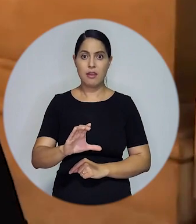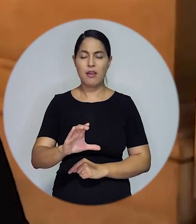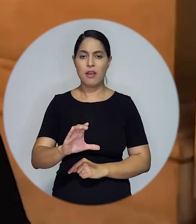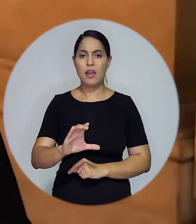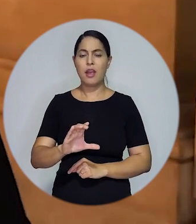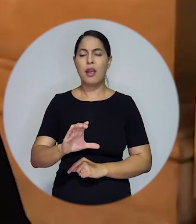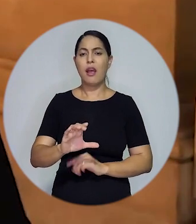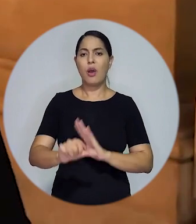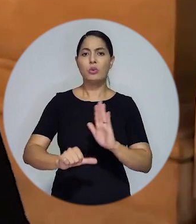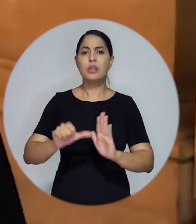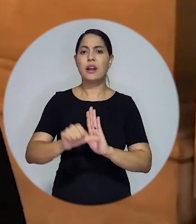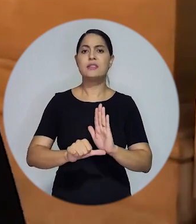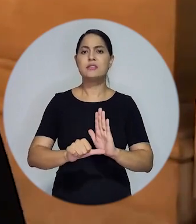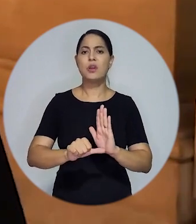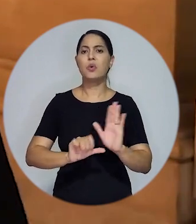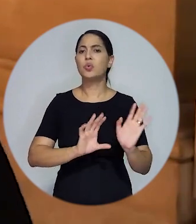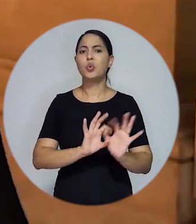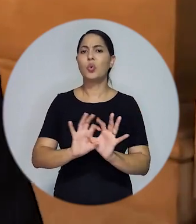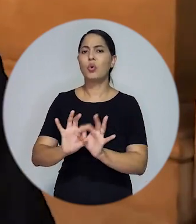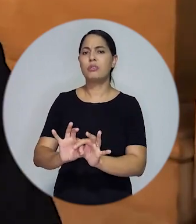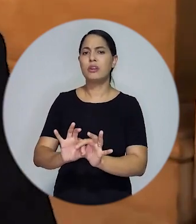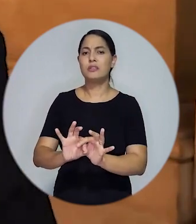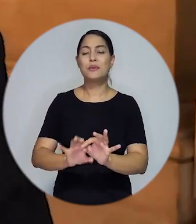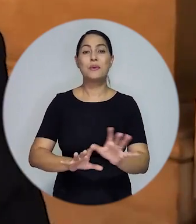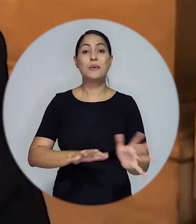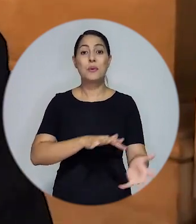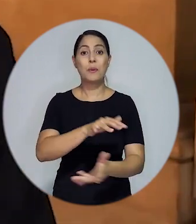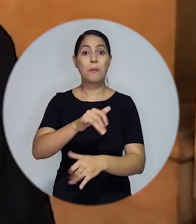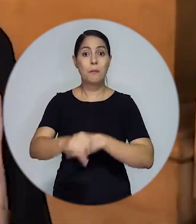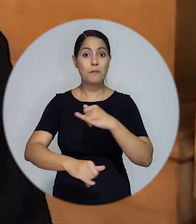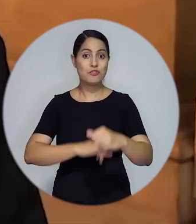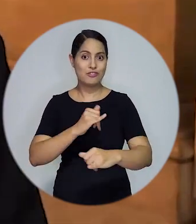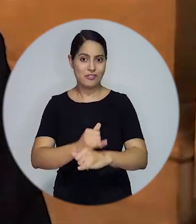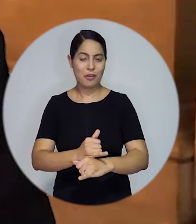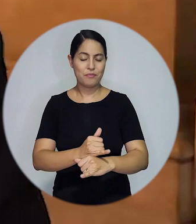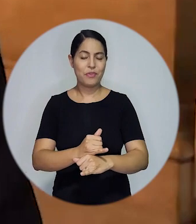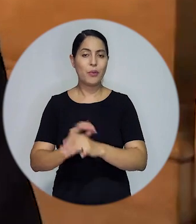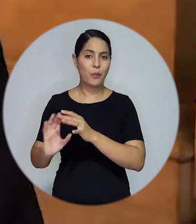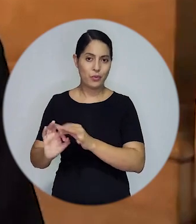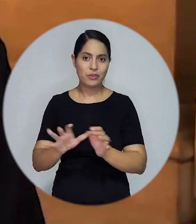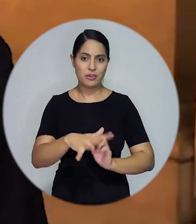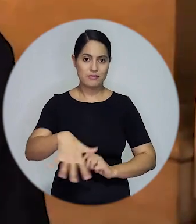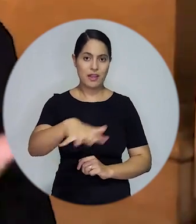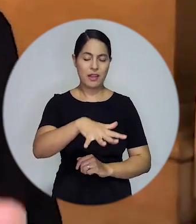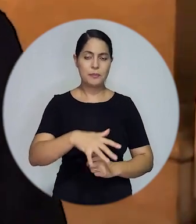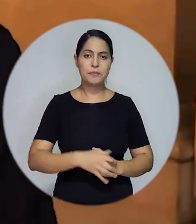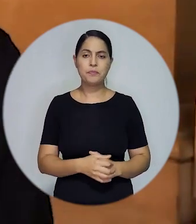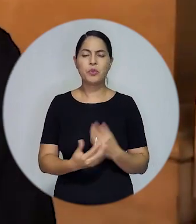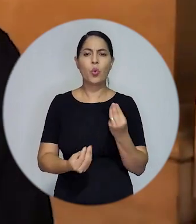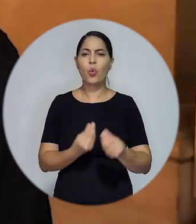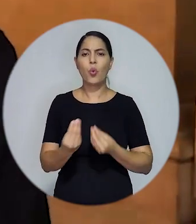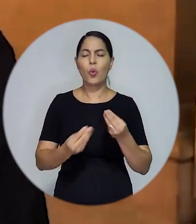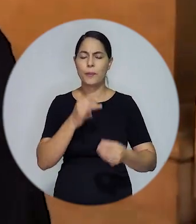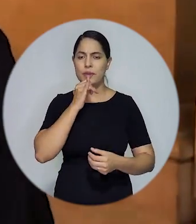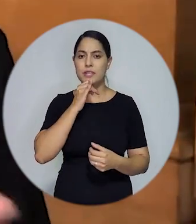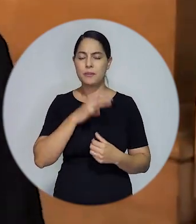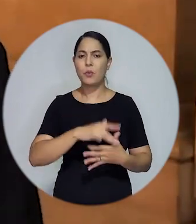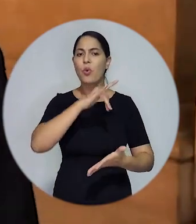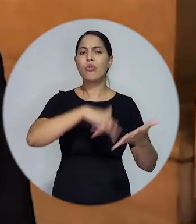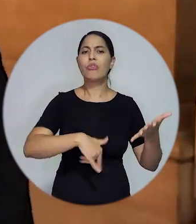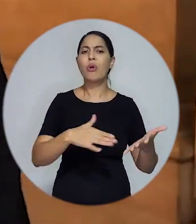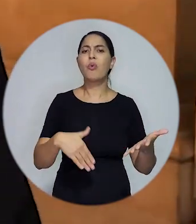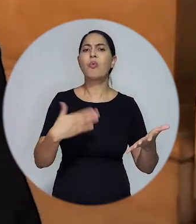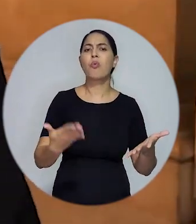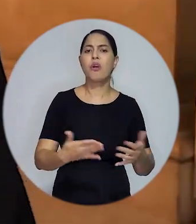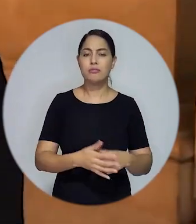para o mundo digital. E o que ele vai fazer? Ele vai localizar, ele vai rematerializar, por exemplo, qual é o contrato, né? Os